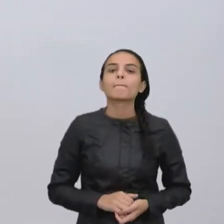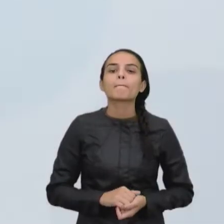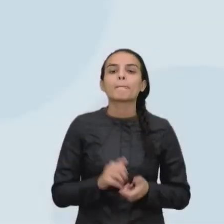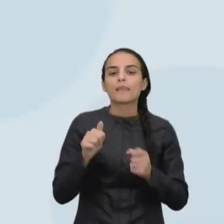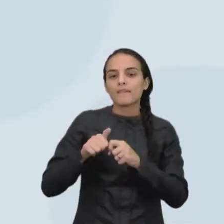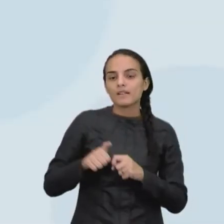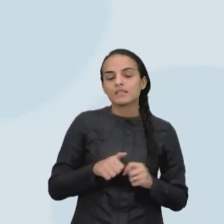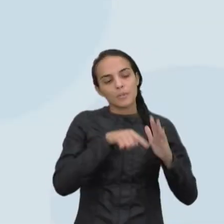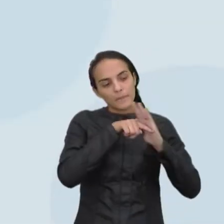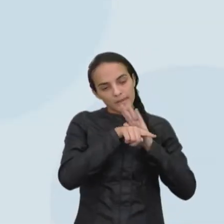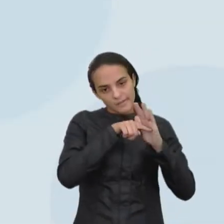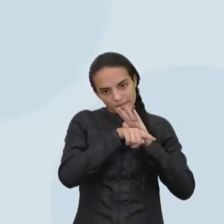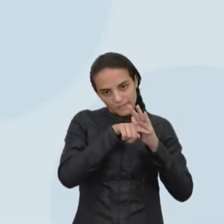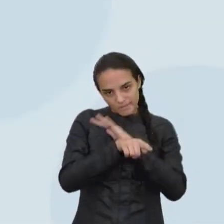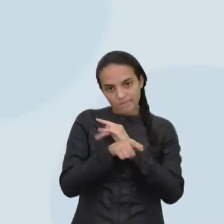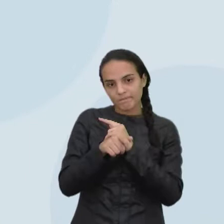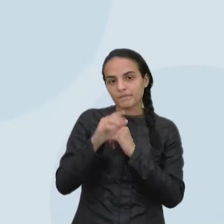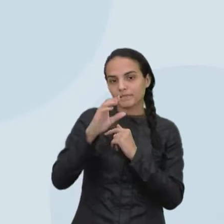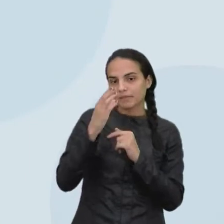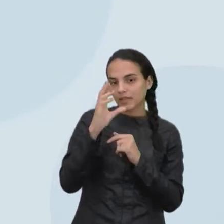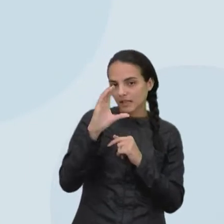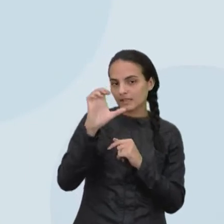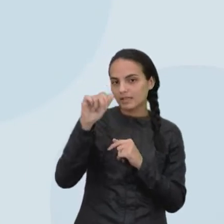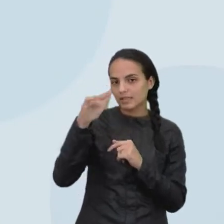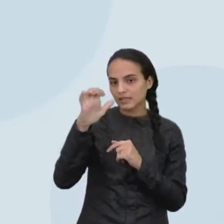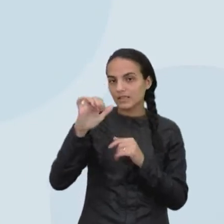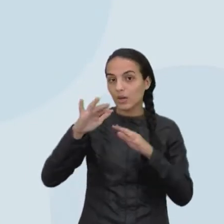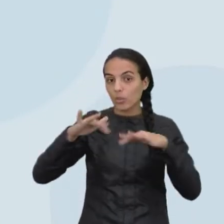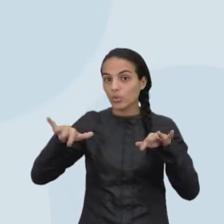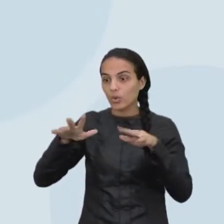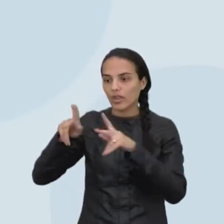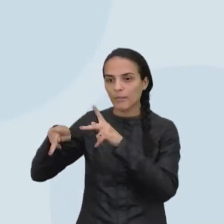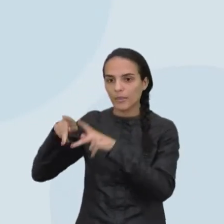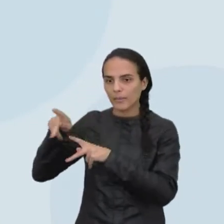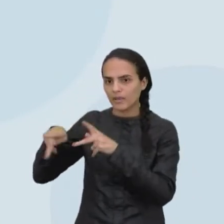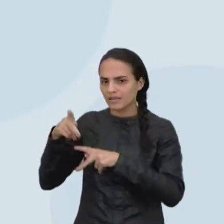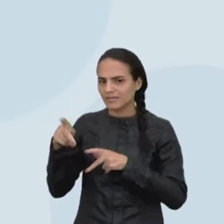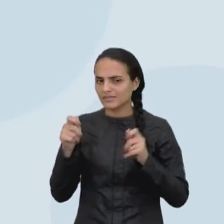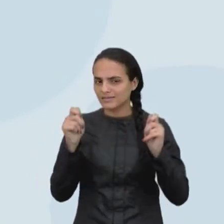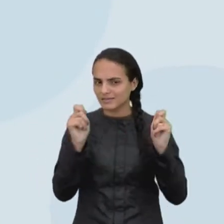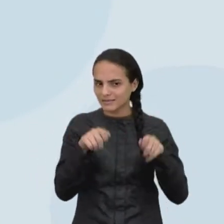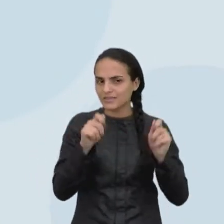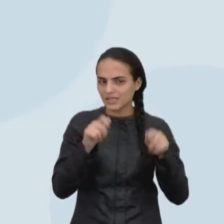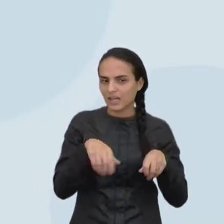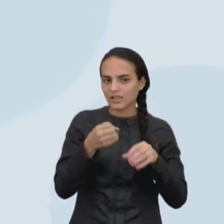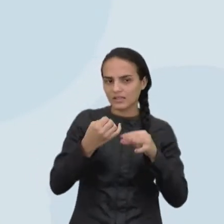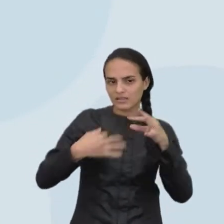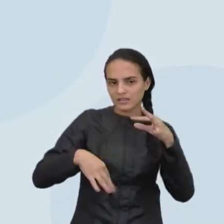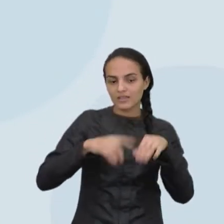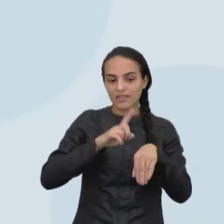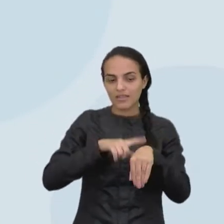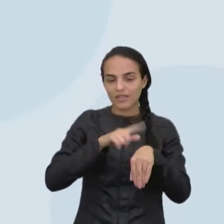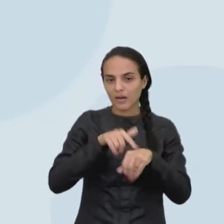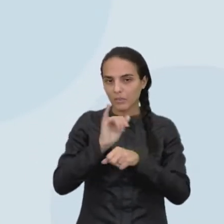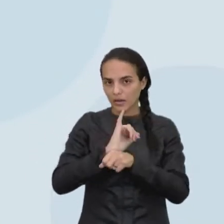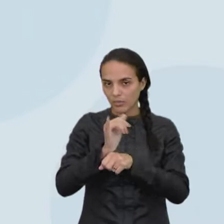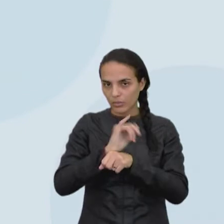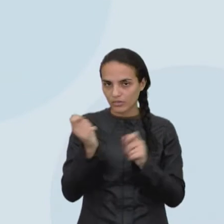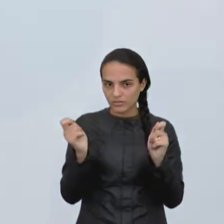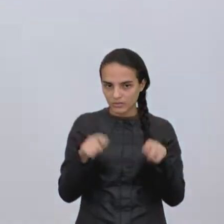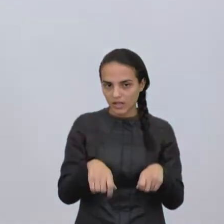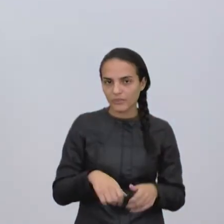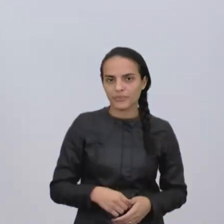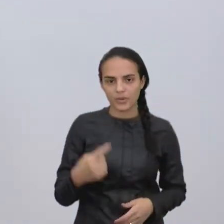Realizar uma pesquisa censitária com toda a população é viável nos aspectos tempo e recursos? Será que a